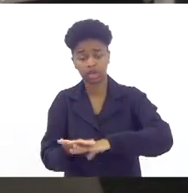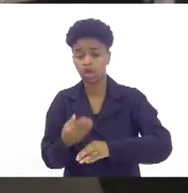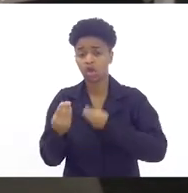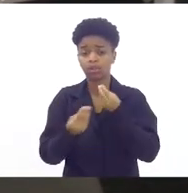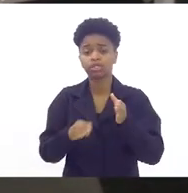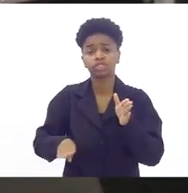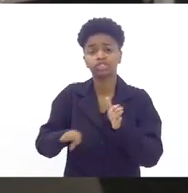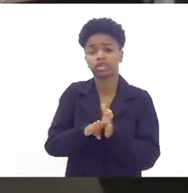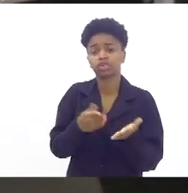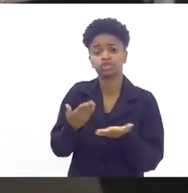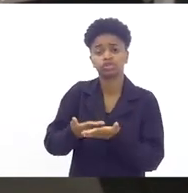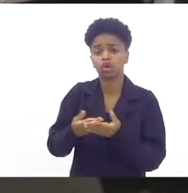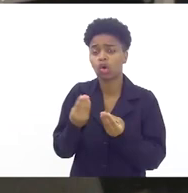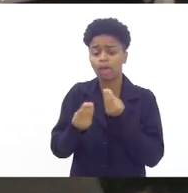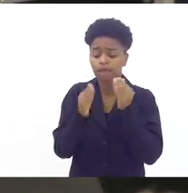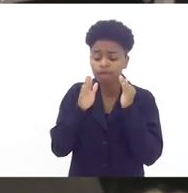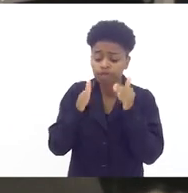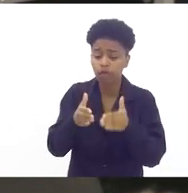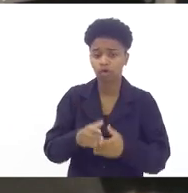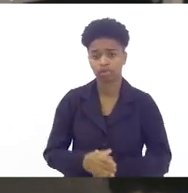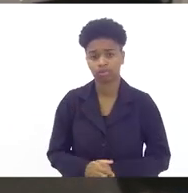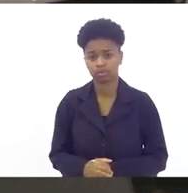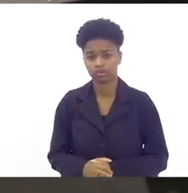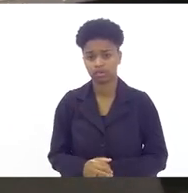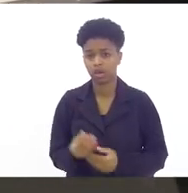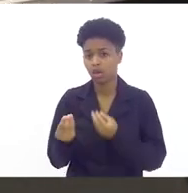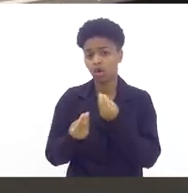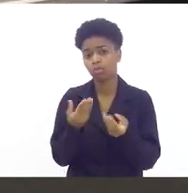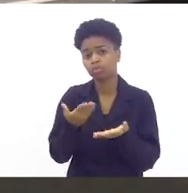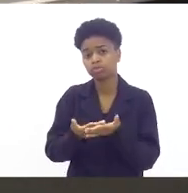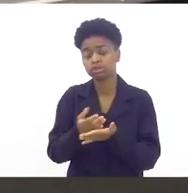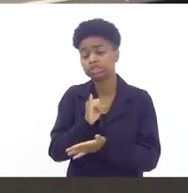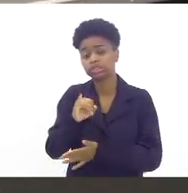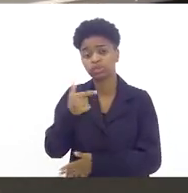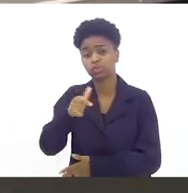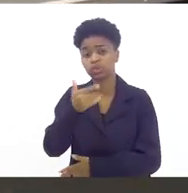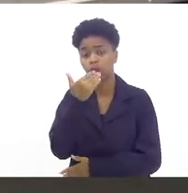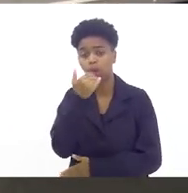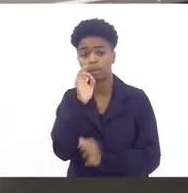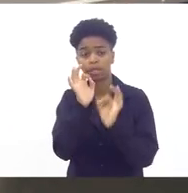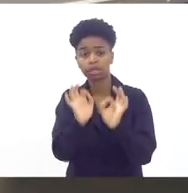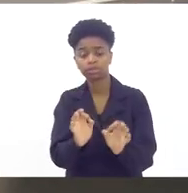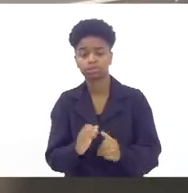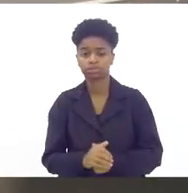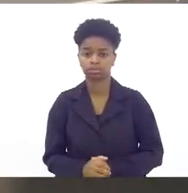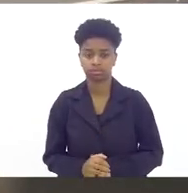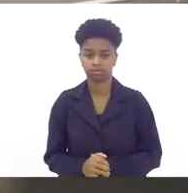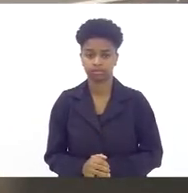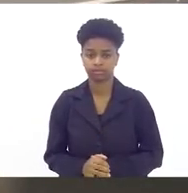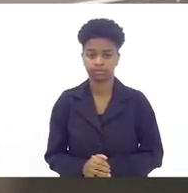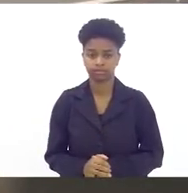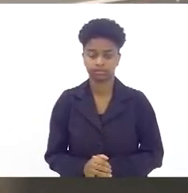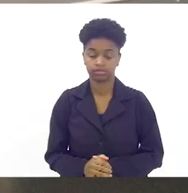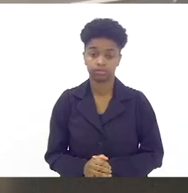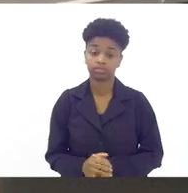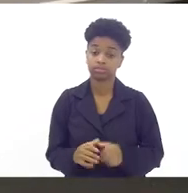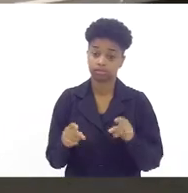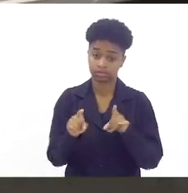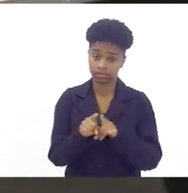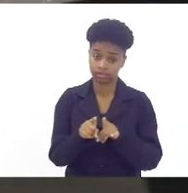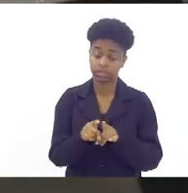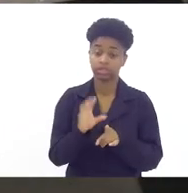para estudar e se concentrar no estudo sem um alimento decente né já foi